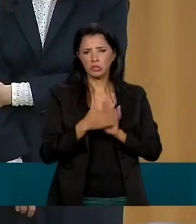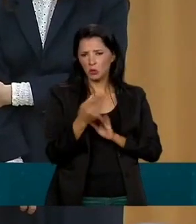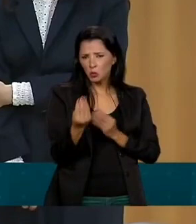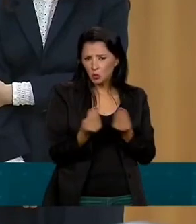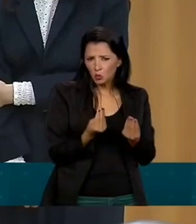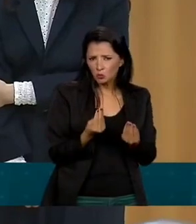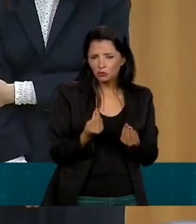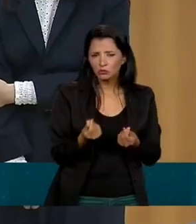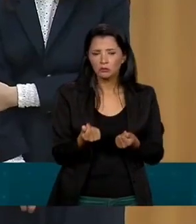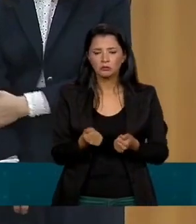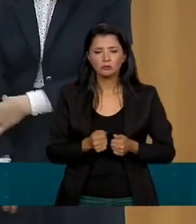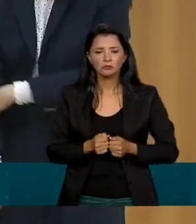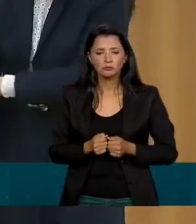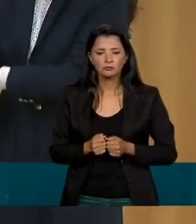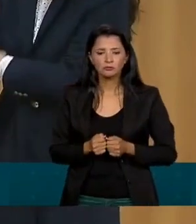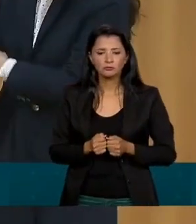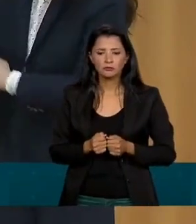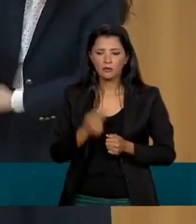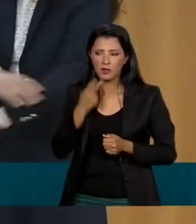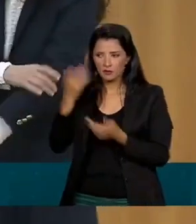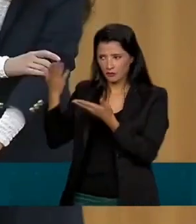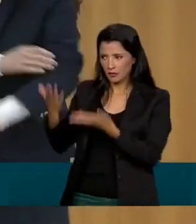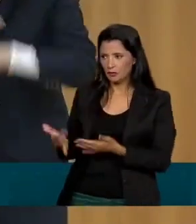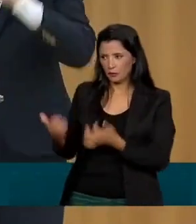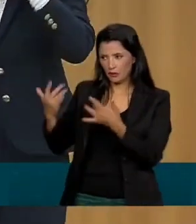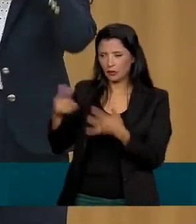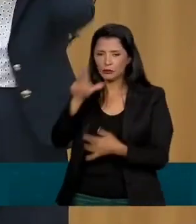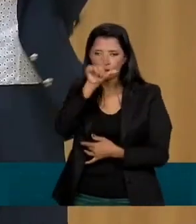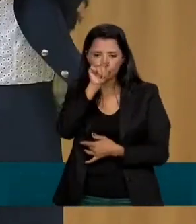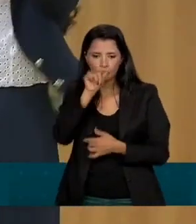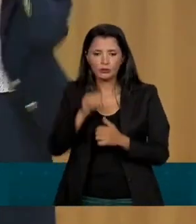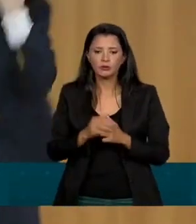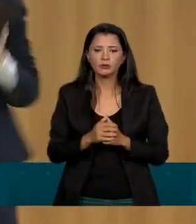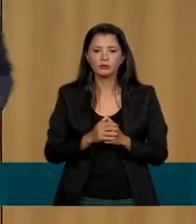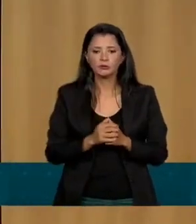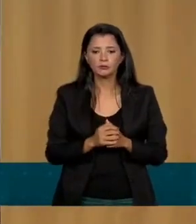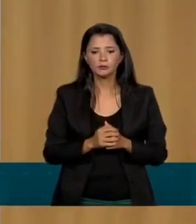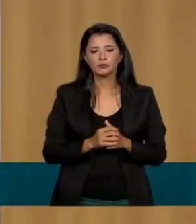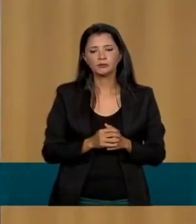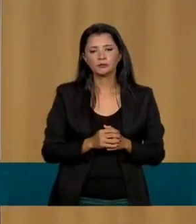algo? Fala sobre o Twitter enquanto...